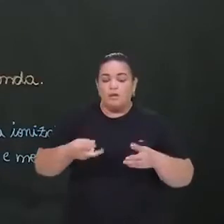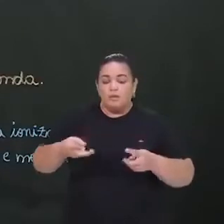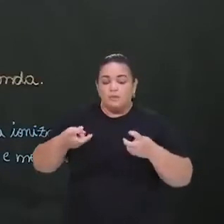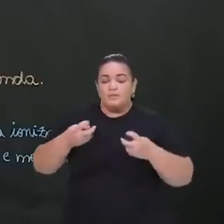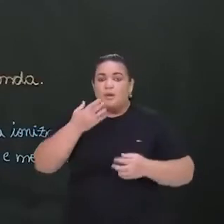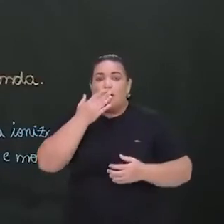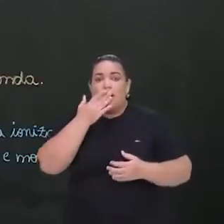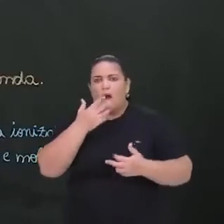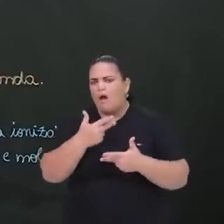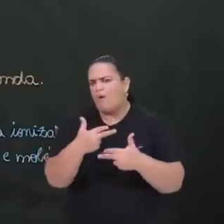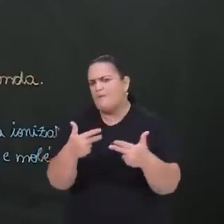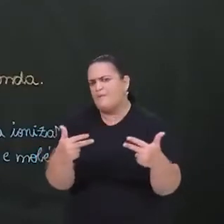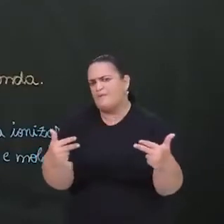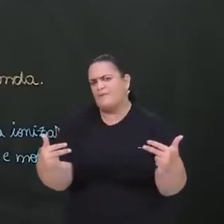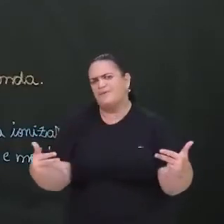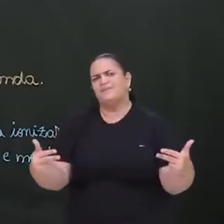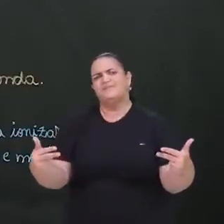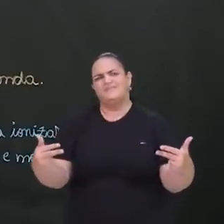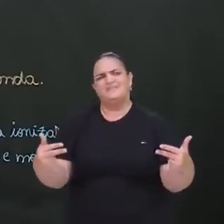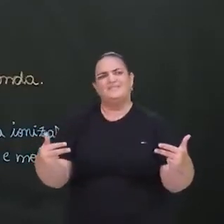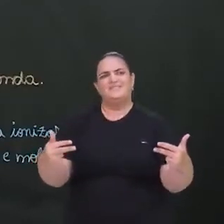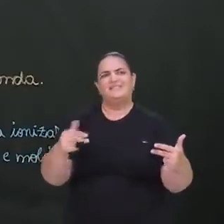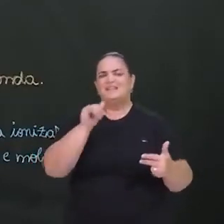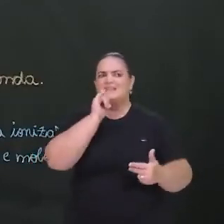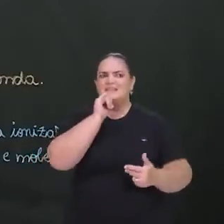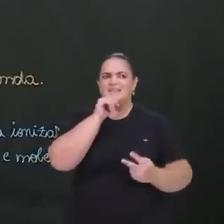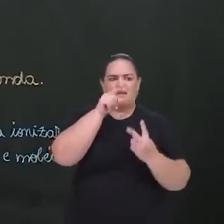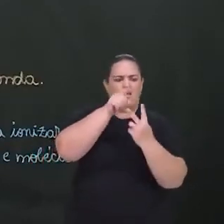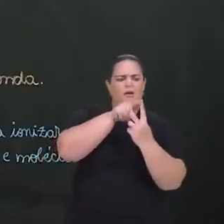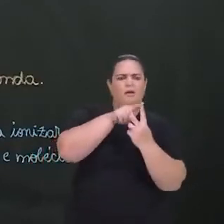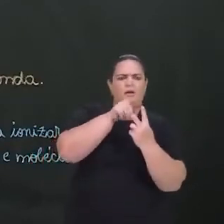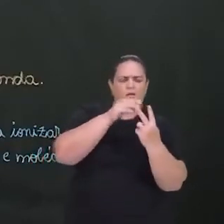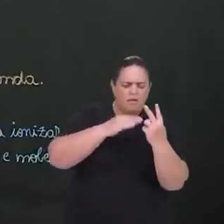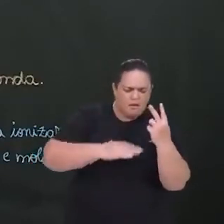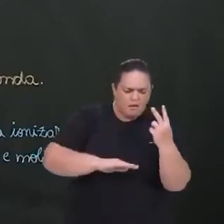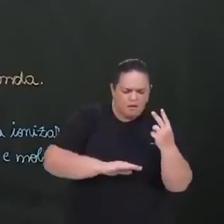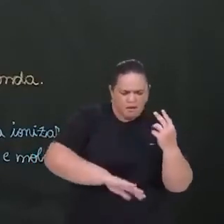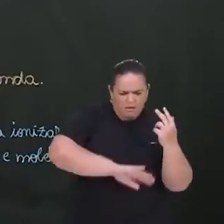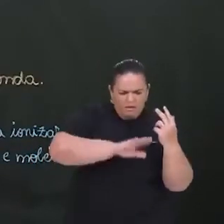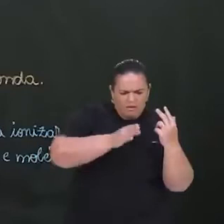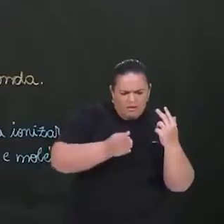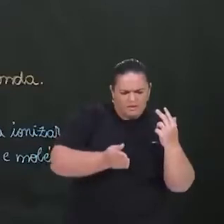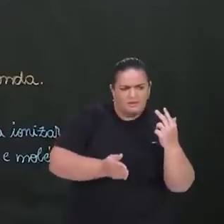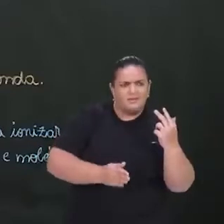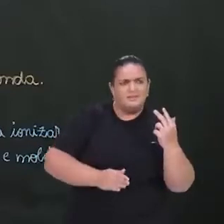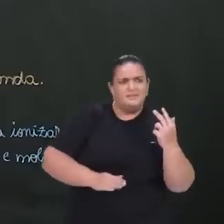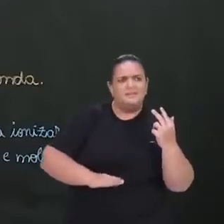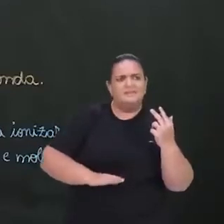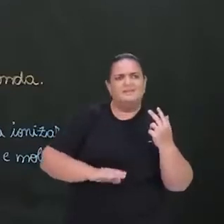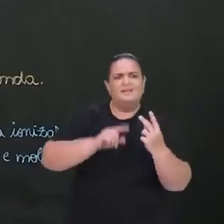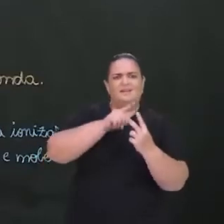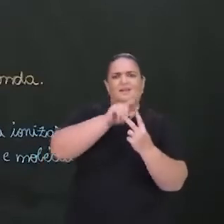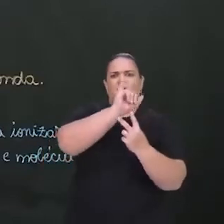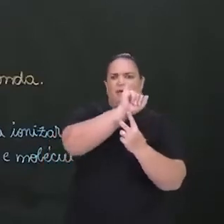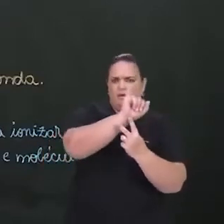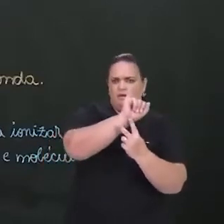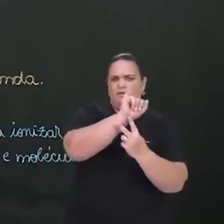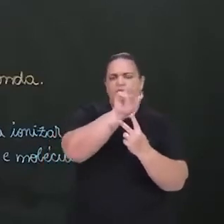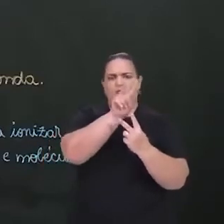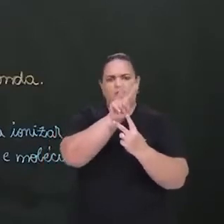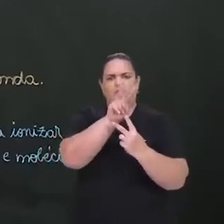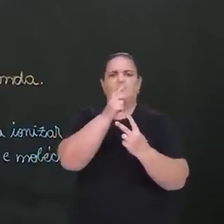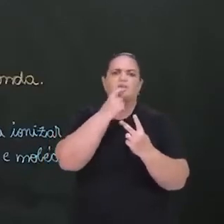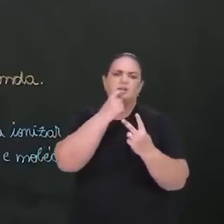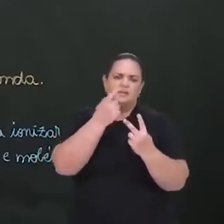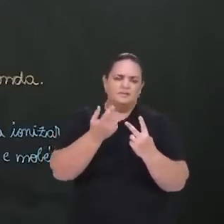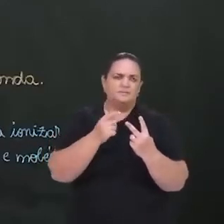cores. Abaixo do vermelho, que é que tem uma frequência aí um pouquinho menor, a gente chama de infravermelho. Infravermelho não dá para